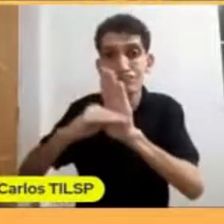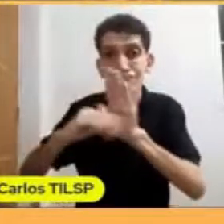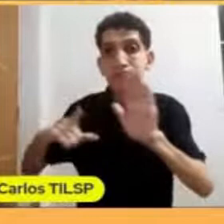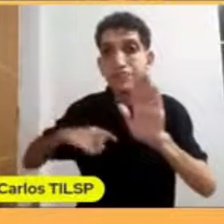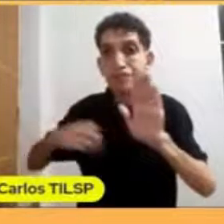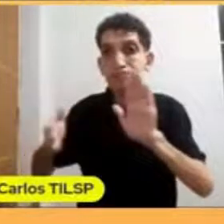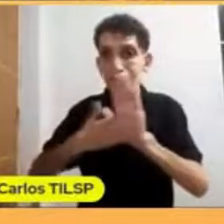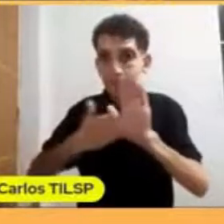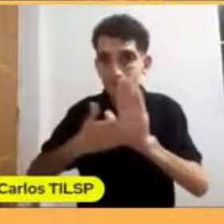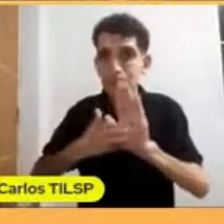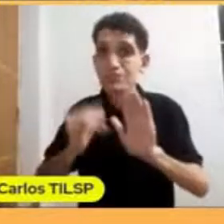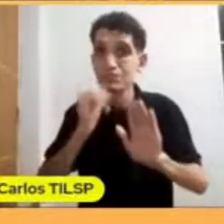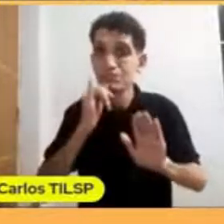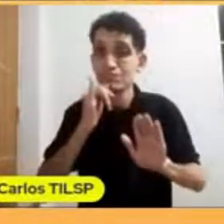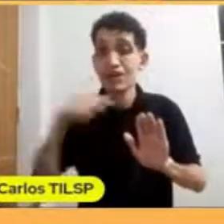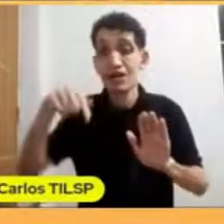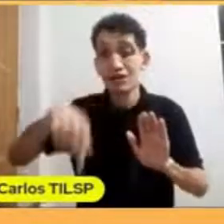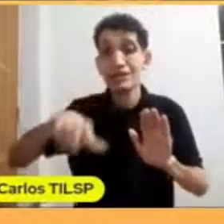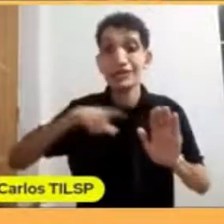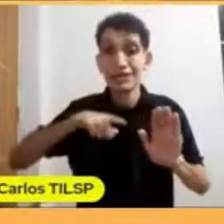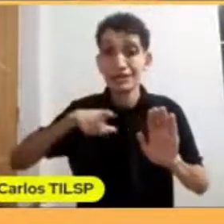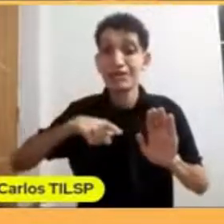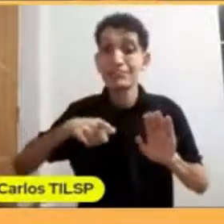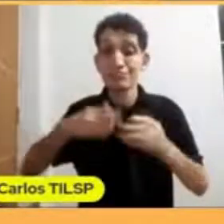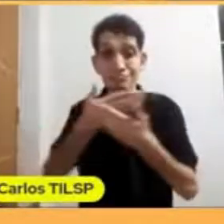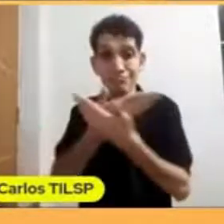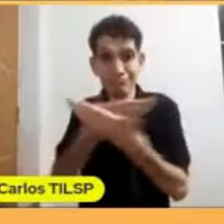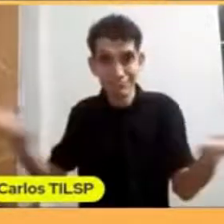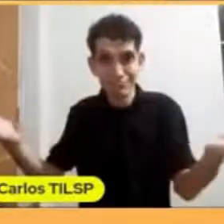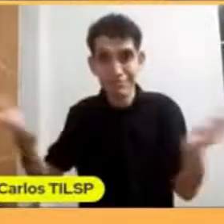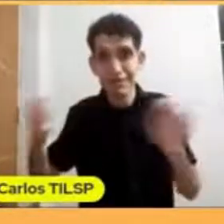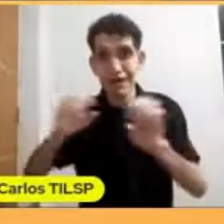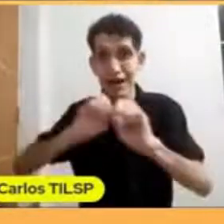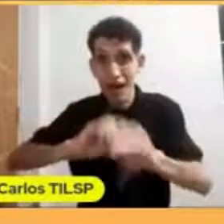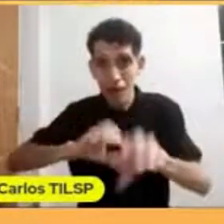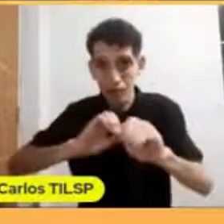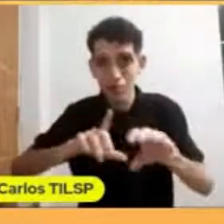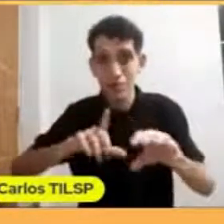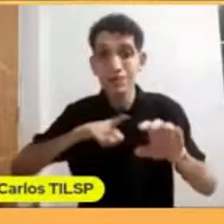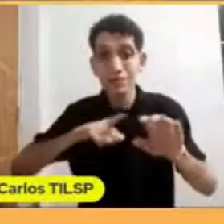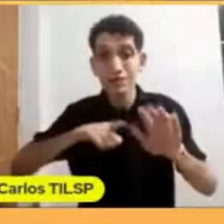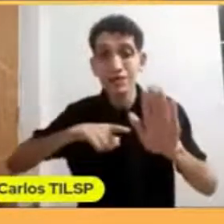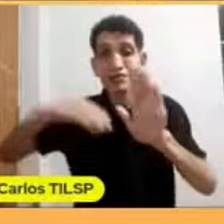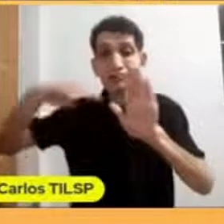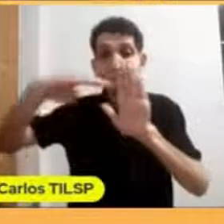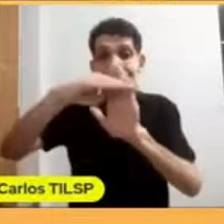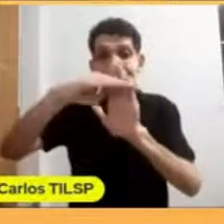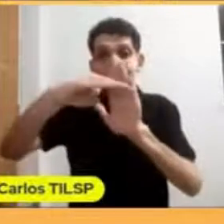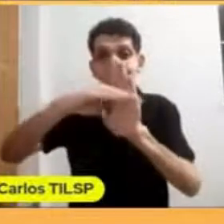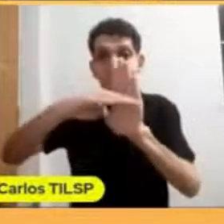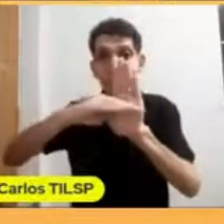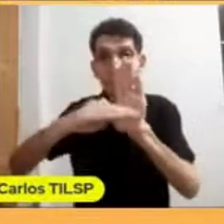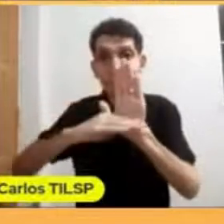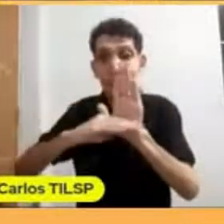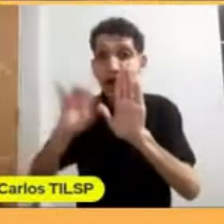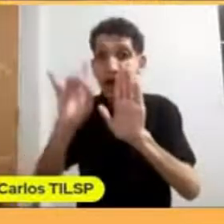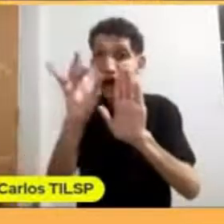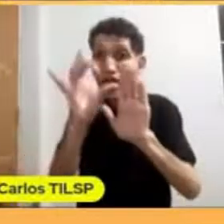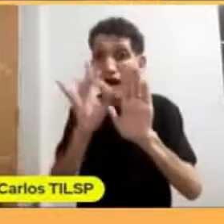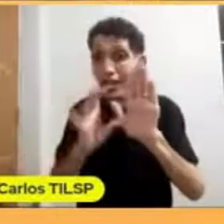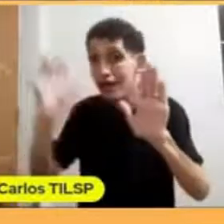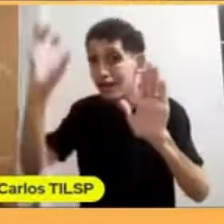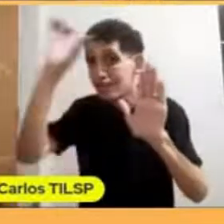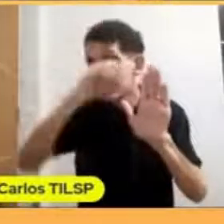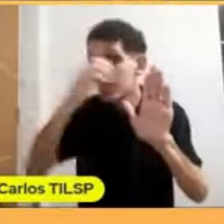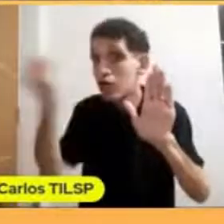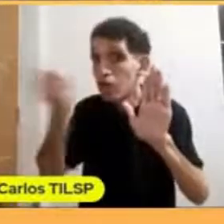né? Então, a gente vai ter algumas aulas. Em cada aula, nós vamos aprender como